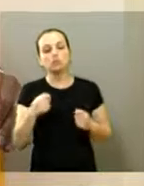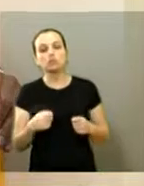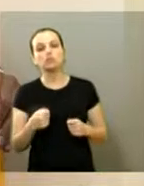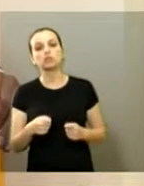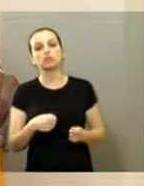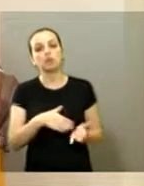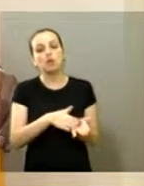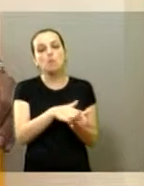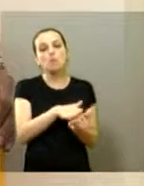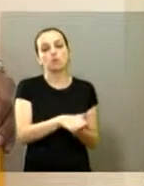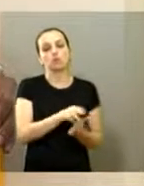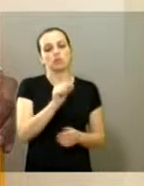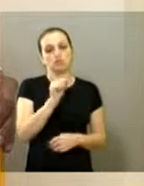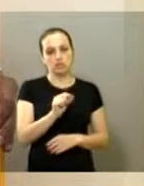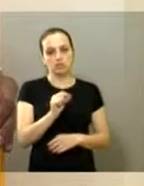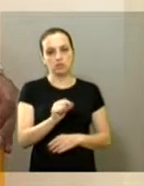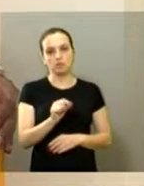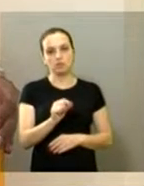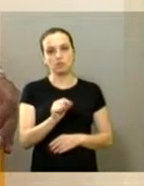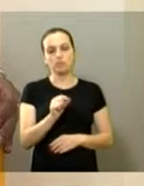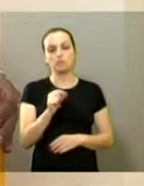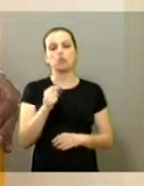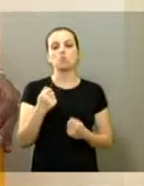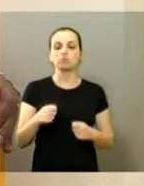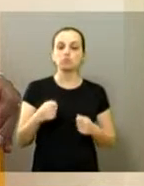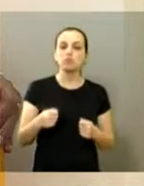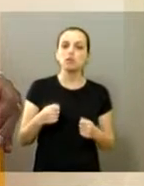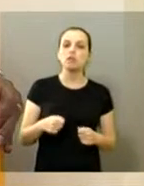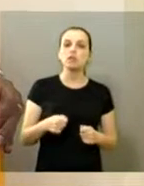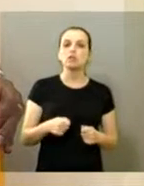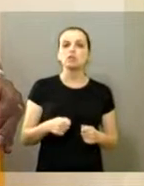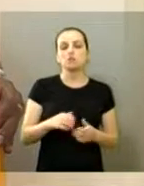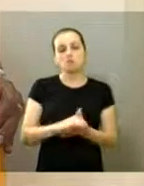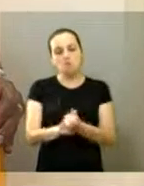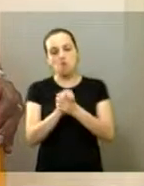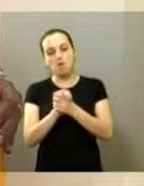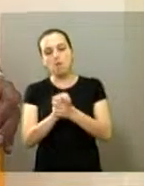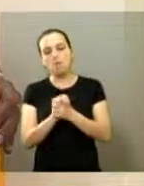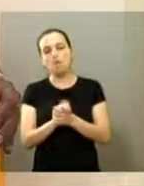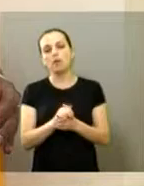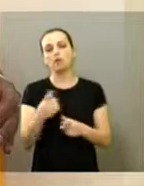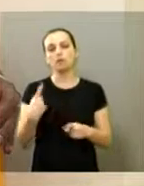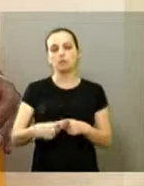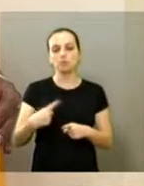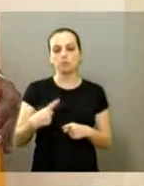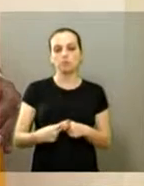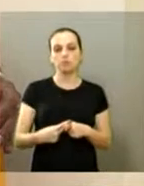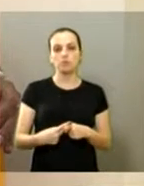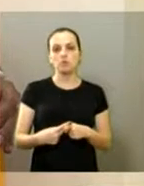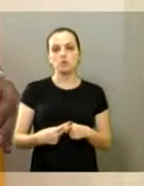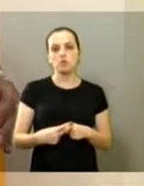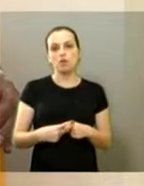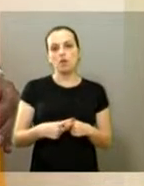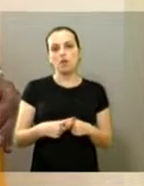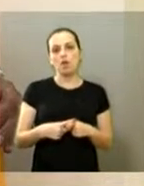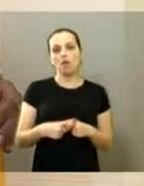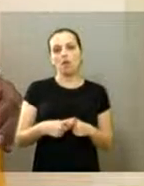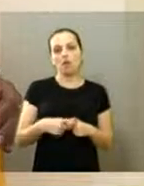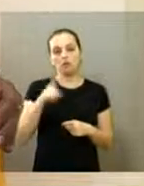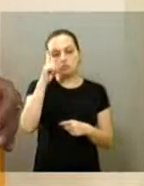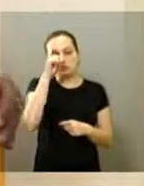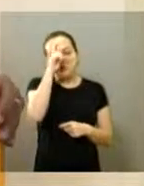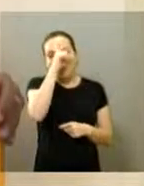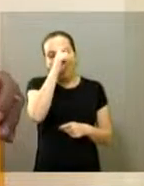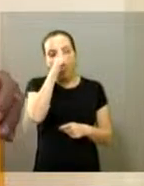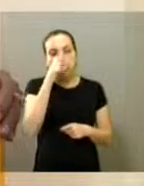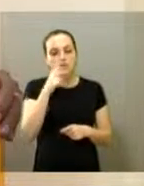E, sabe, então eu acho que deve tomar todas as providências. Parabéns, porque não é fácil você ver um